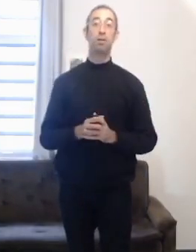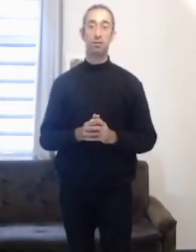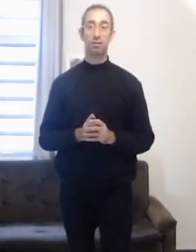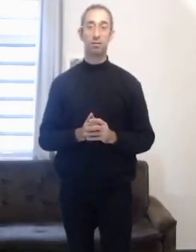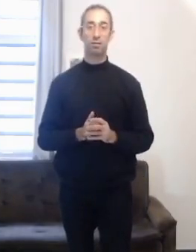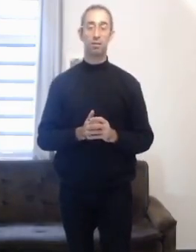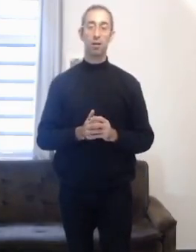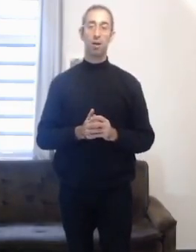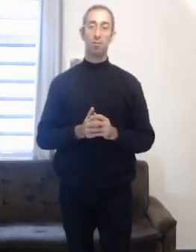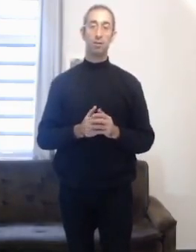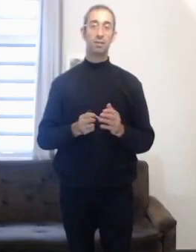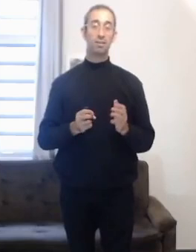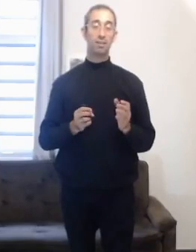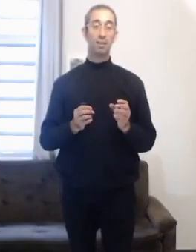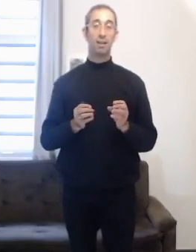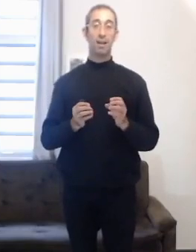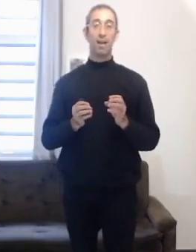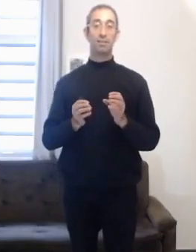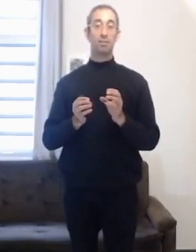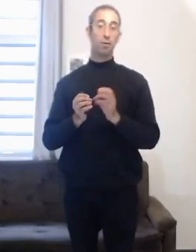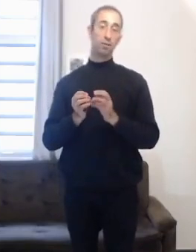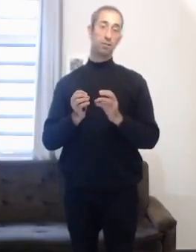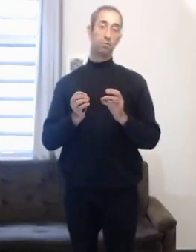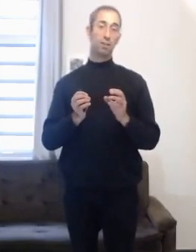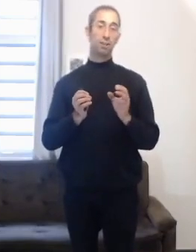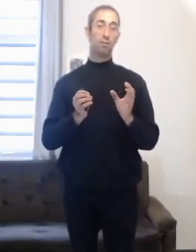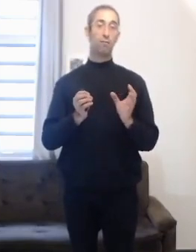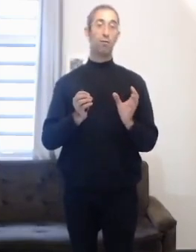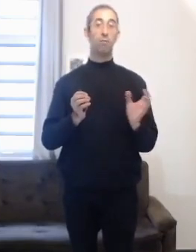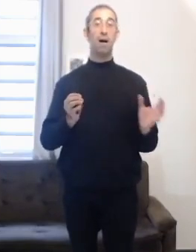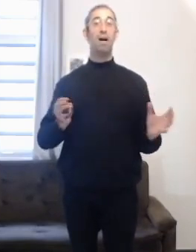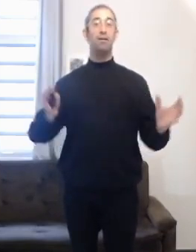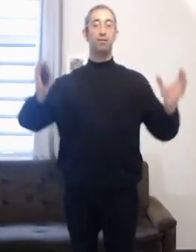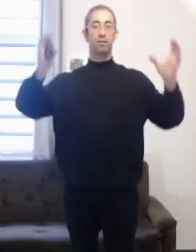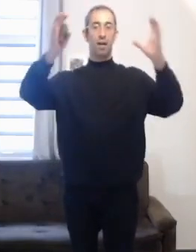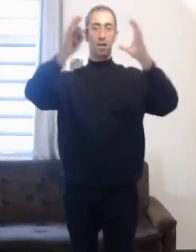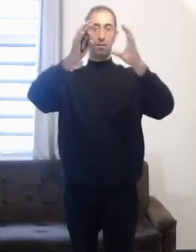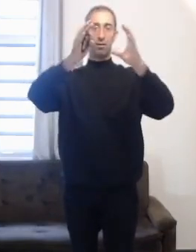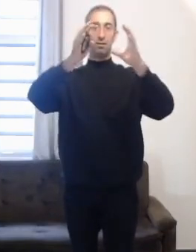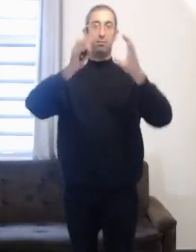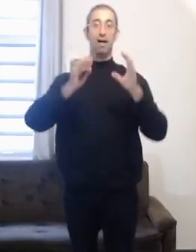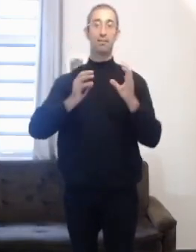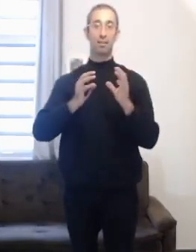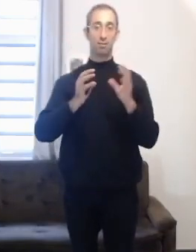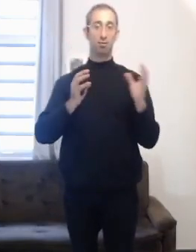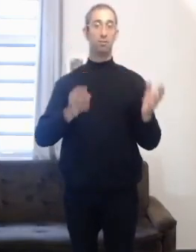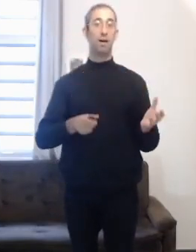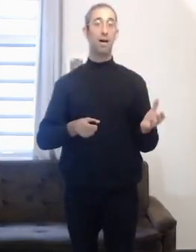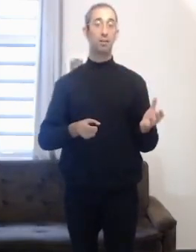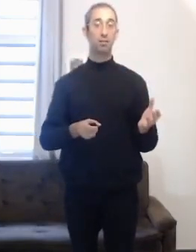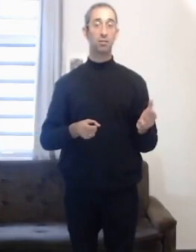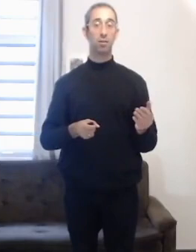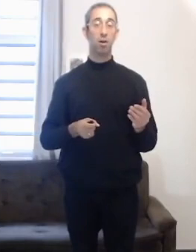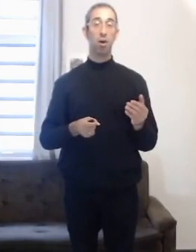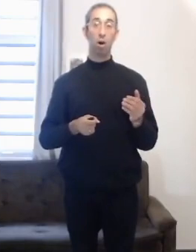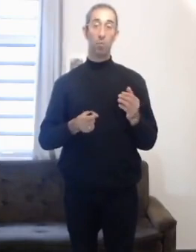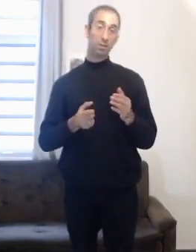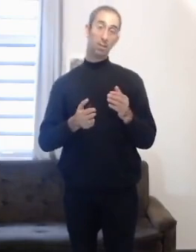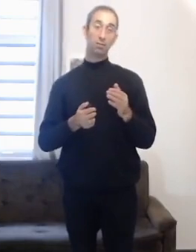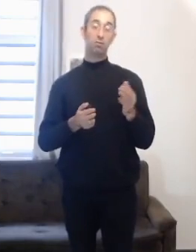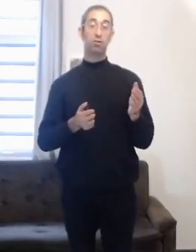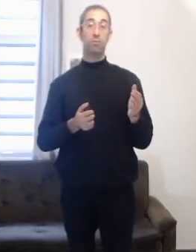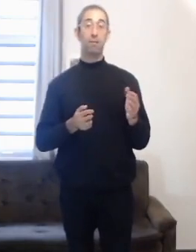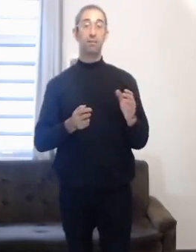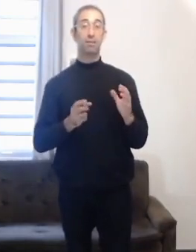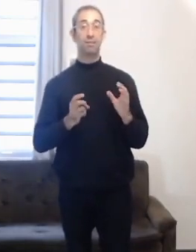diversas hipóteses. Pode ser assim que essas hipóteses secundárias vão formar a hipótese básica, que é só parte. Ou